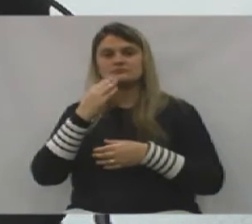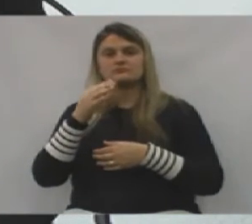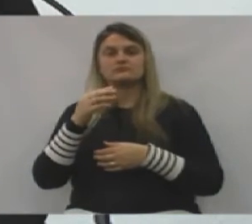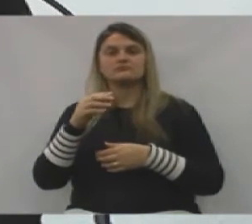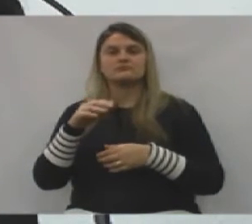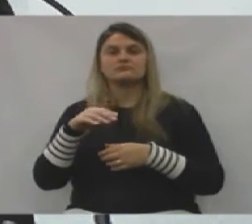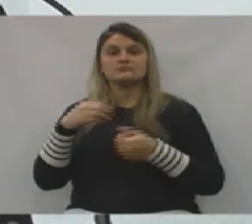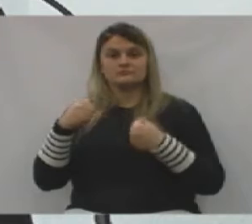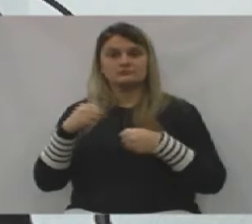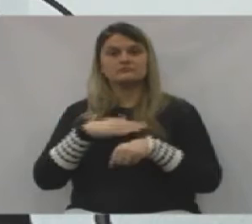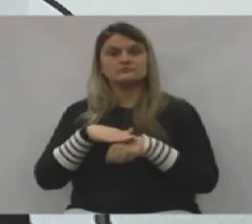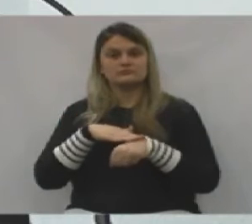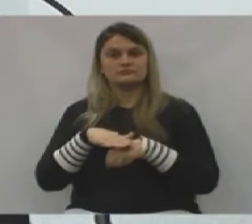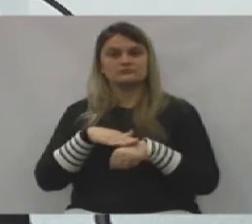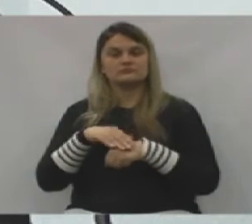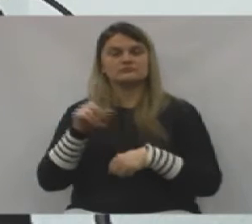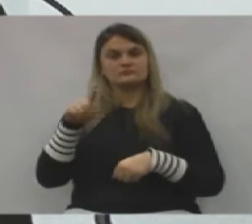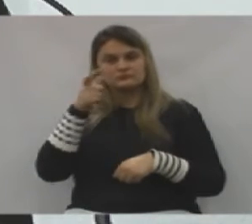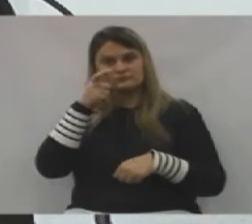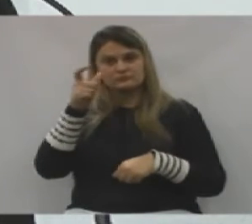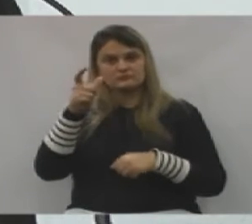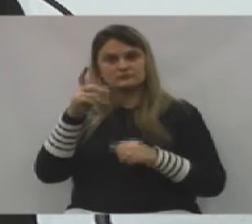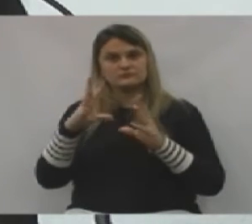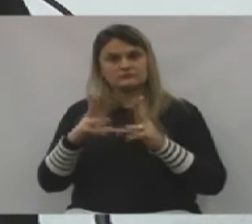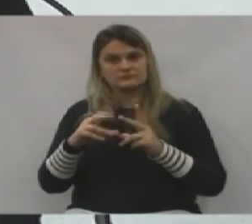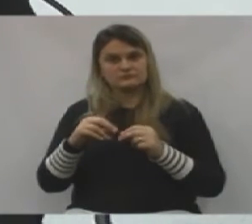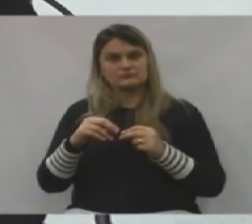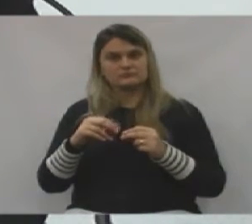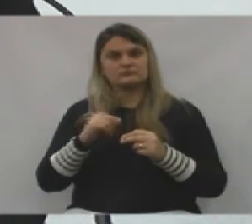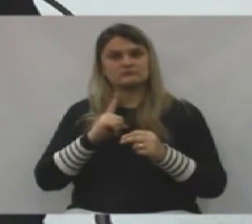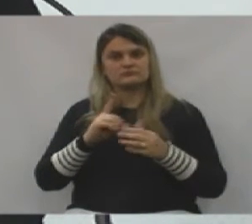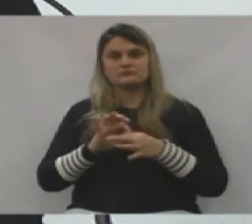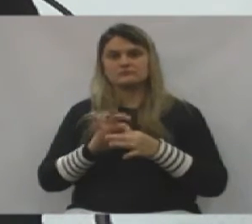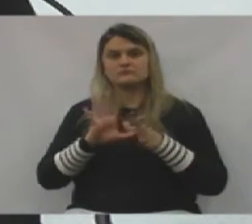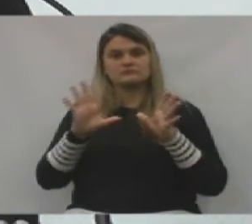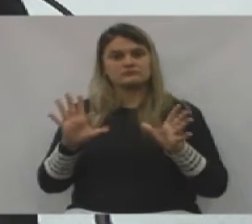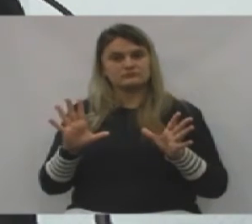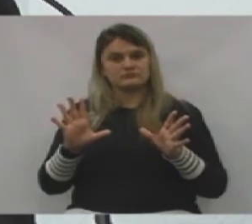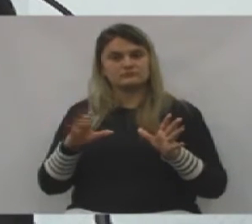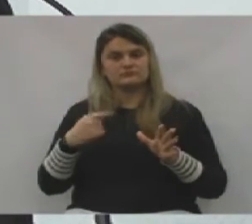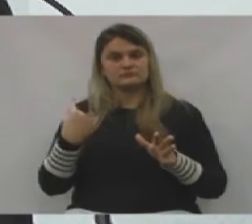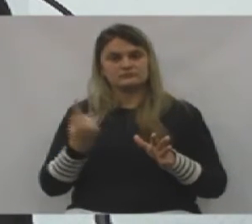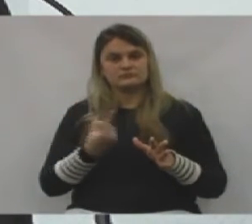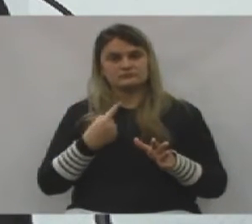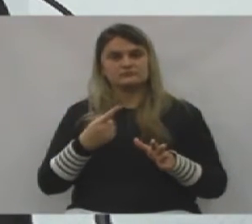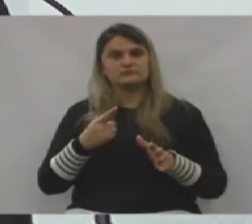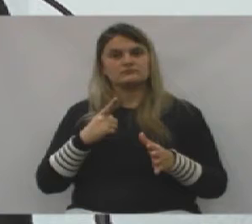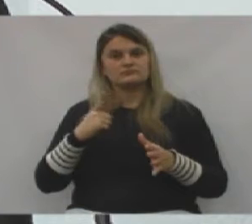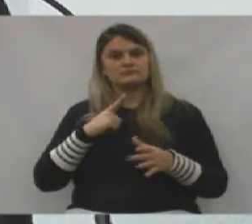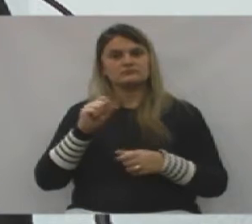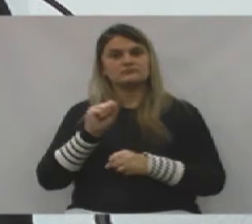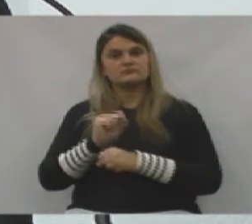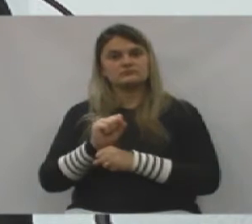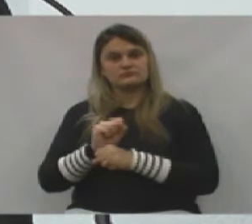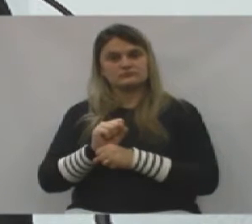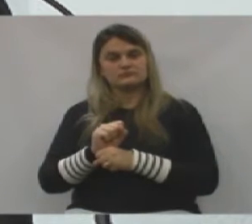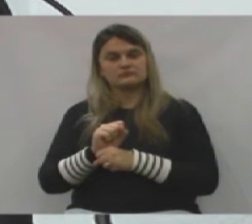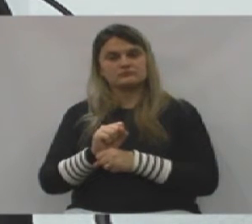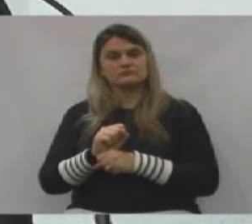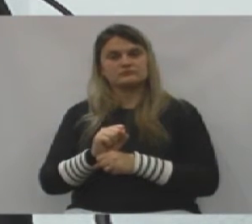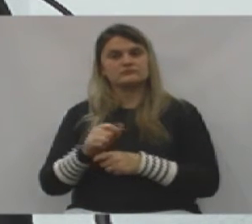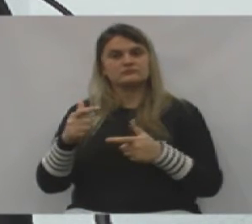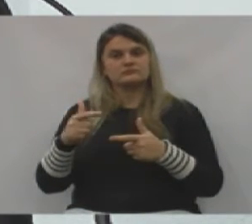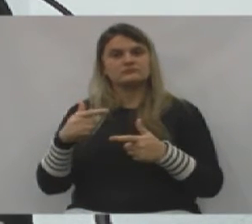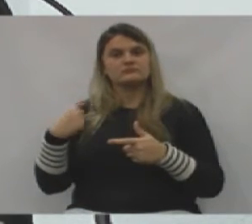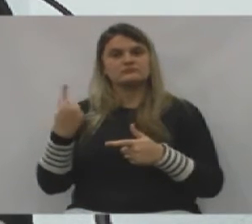pessoas. Aí que é o interessante de tudo isso, essa democracia que nós estamos todos esperando, aonde